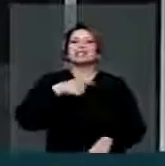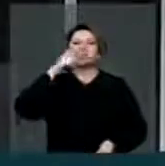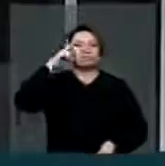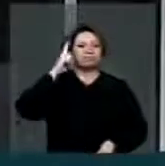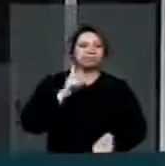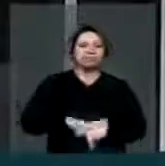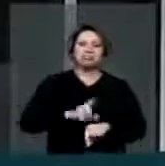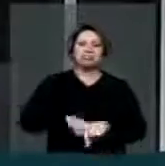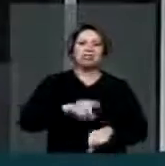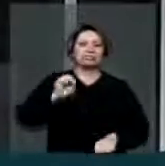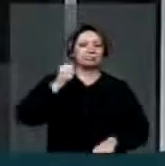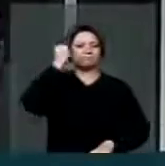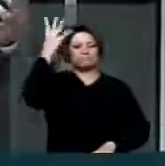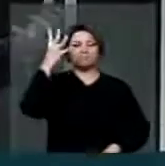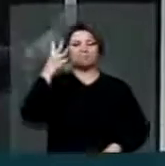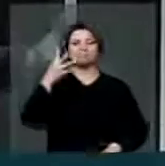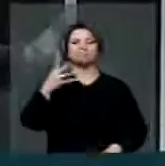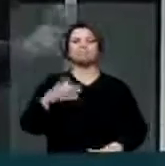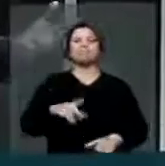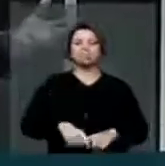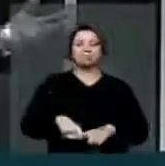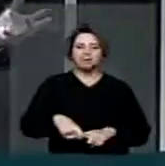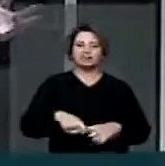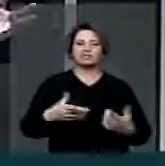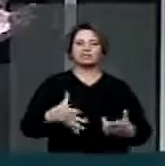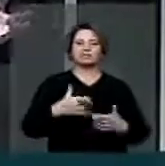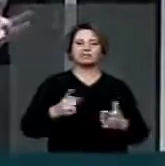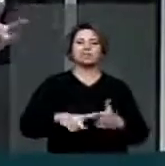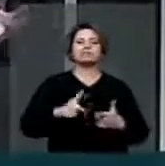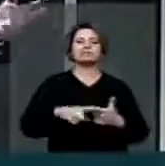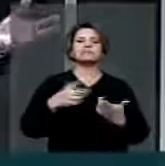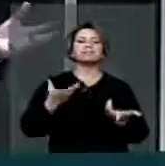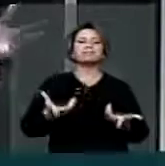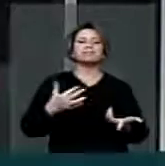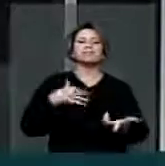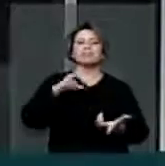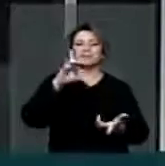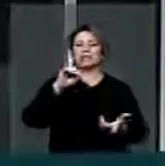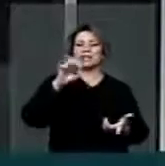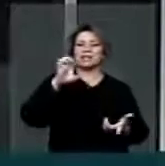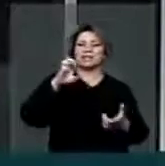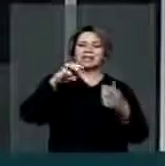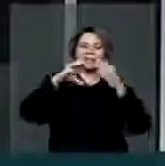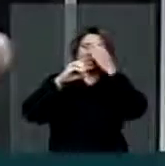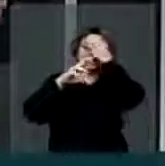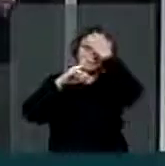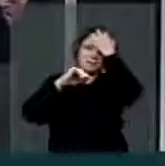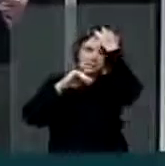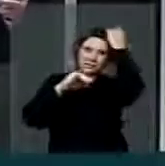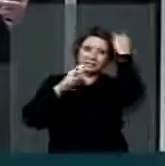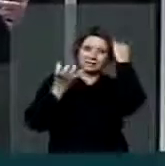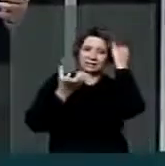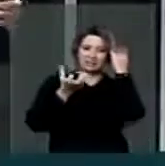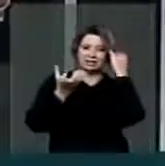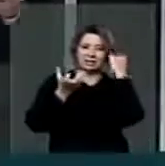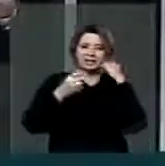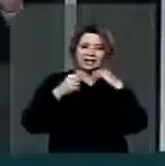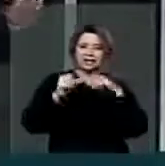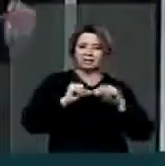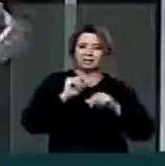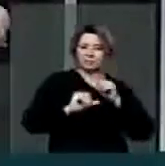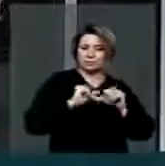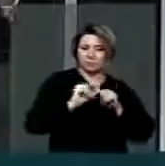senhor presidente, eu acredito que tudo isso que nós estamos assistindo, para quem é democrata e para quem quer ver